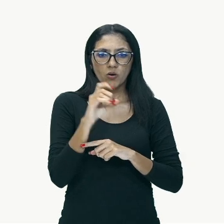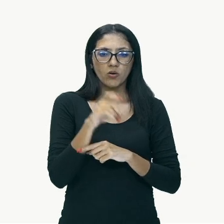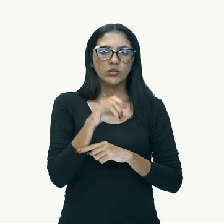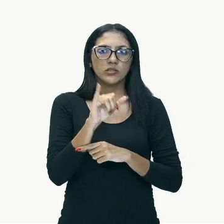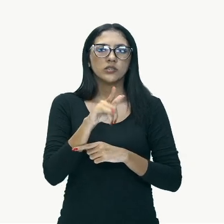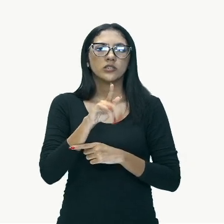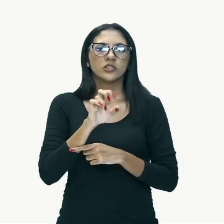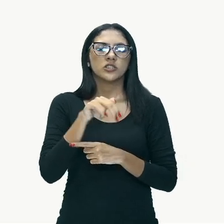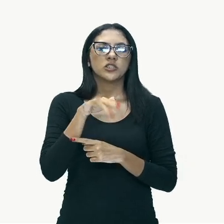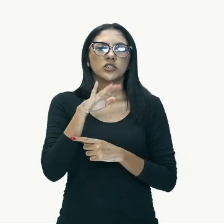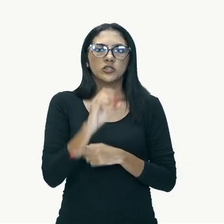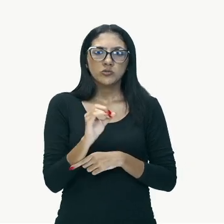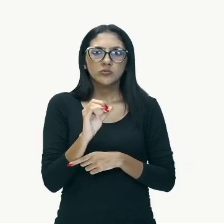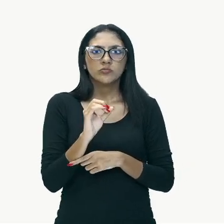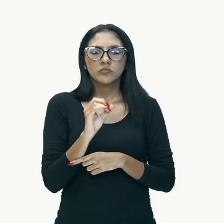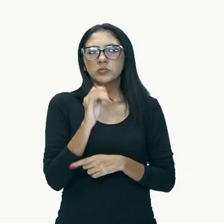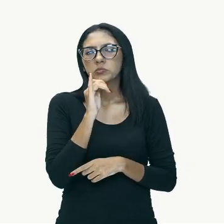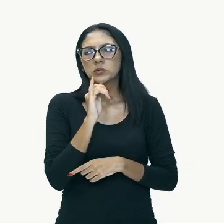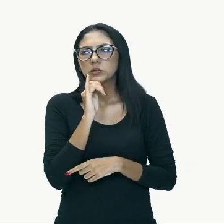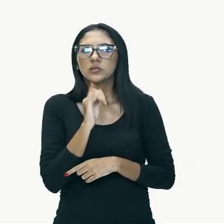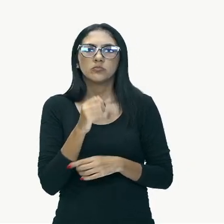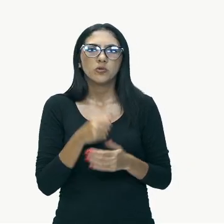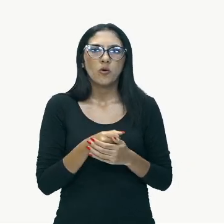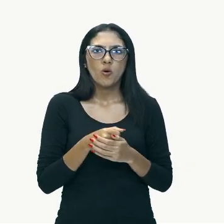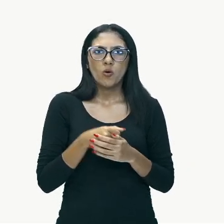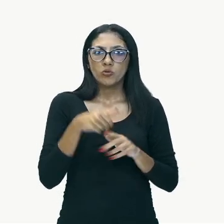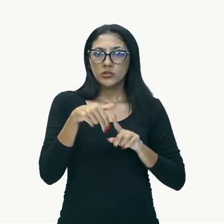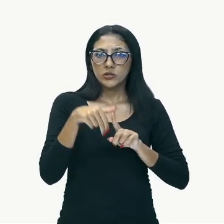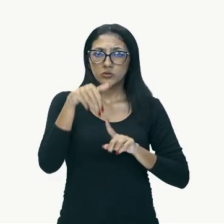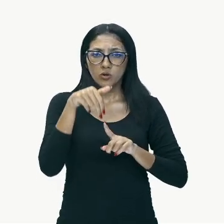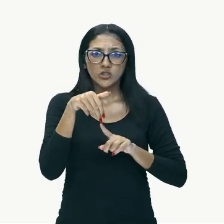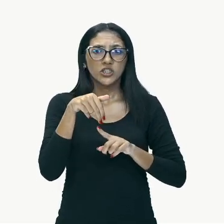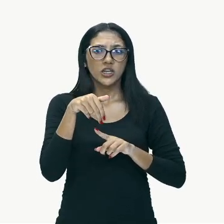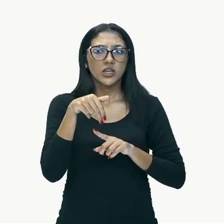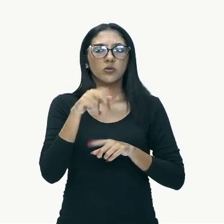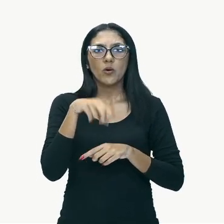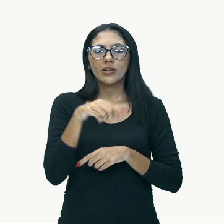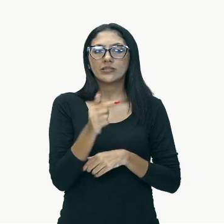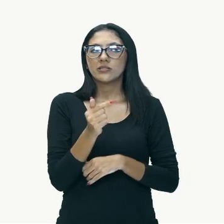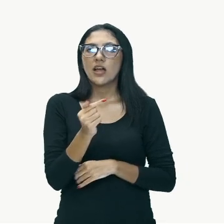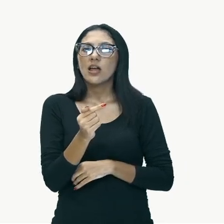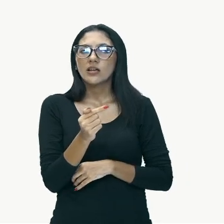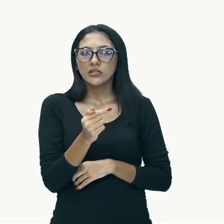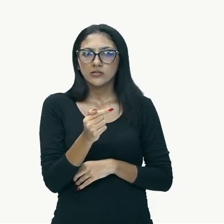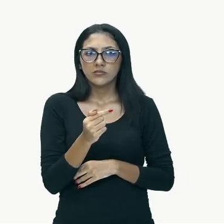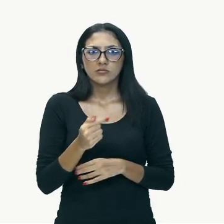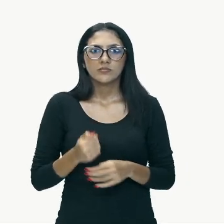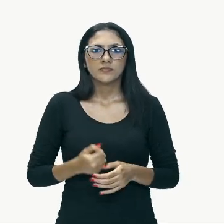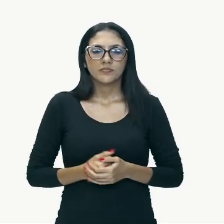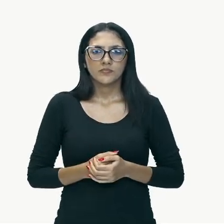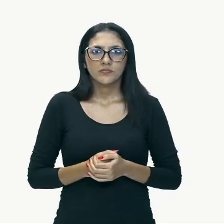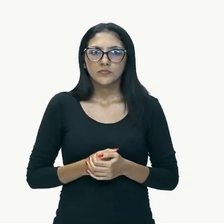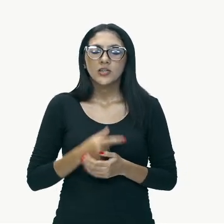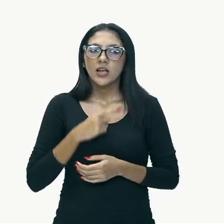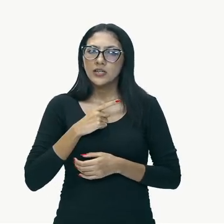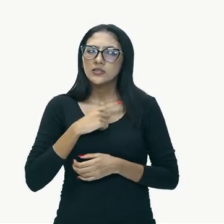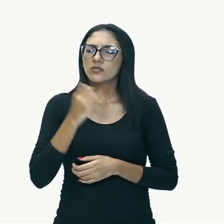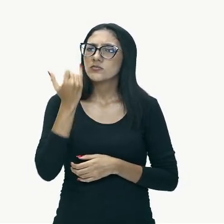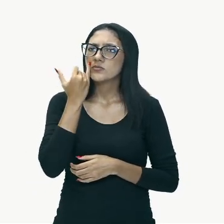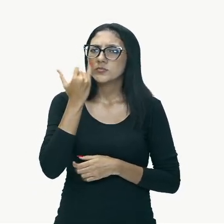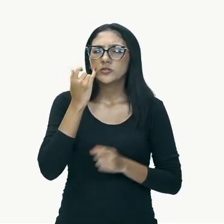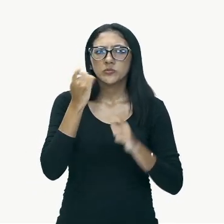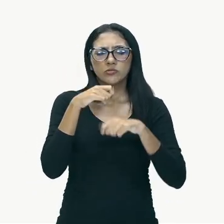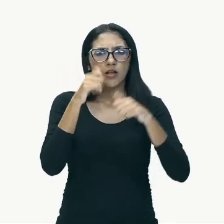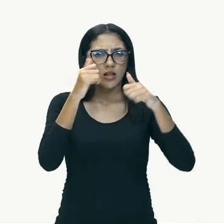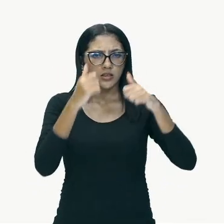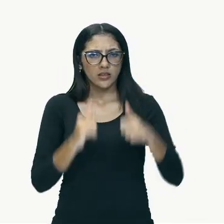ser sempre o nitrogênio e assim por diante. Então, com essas informações, nós conseguimos analisar o